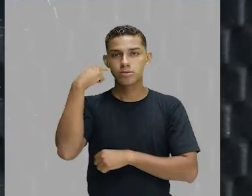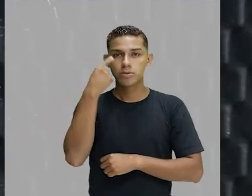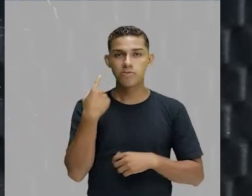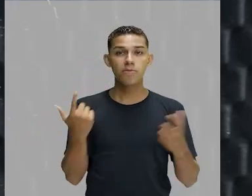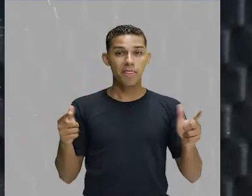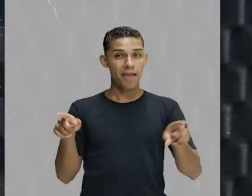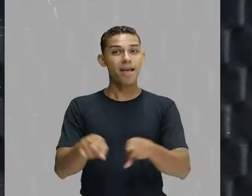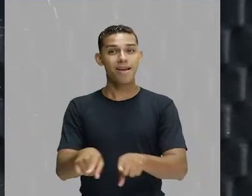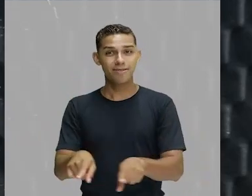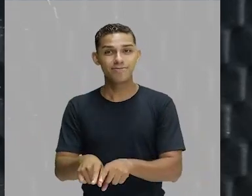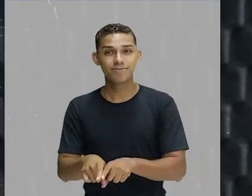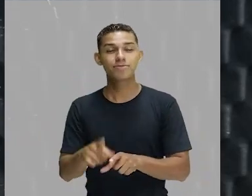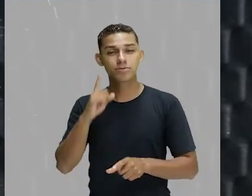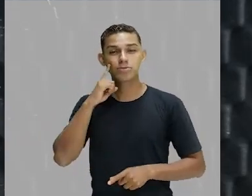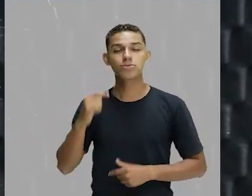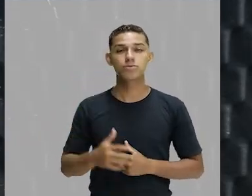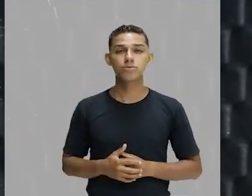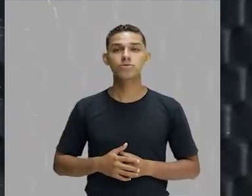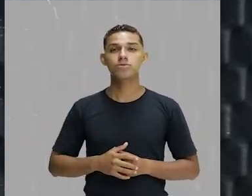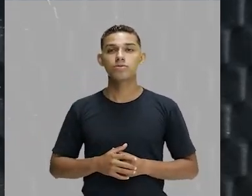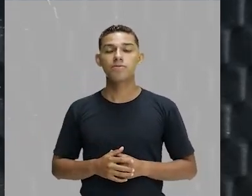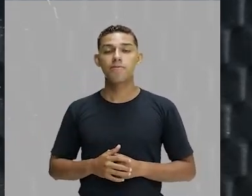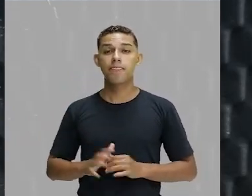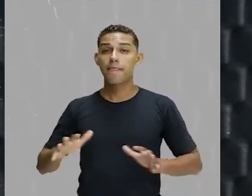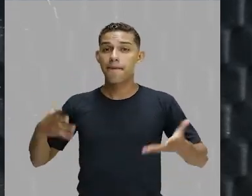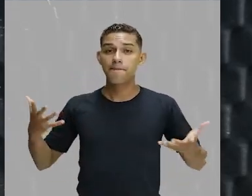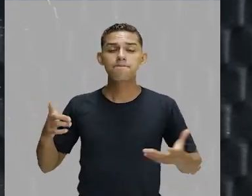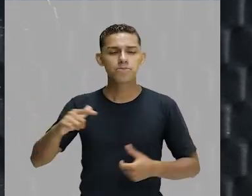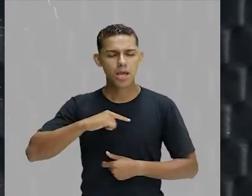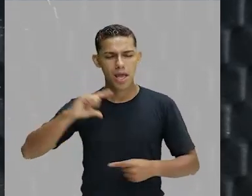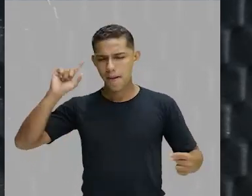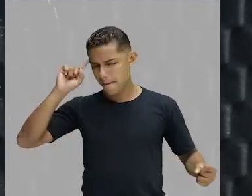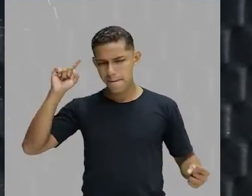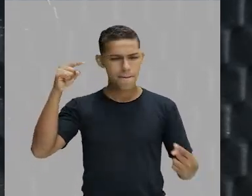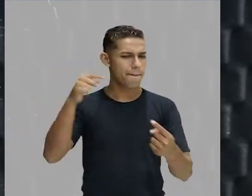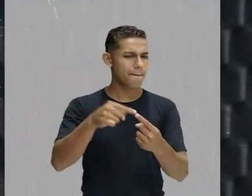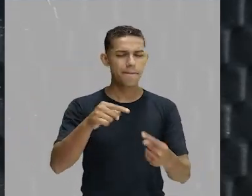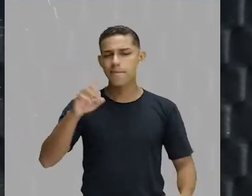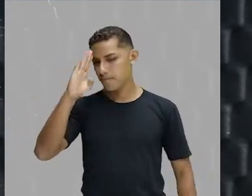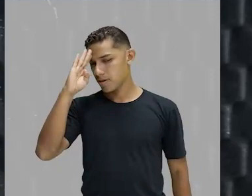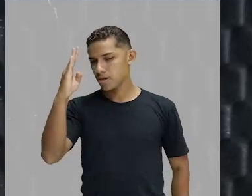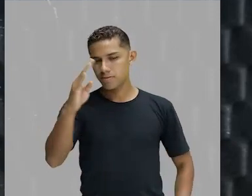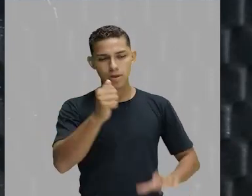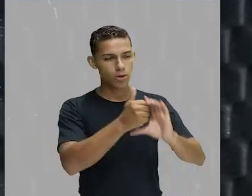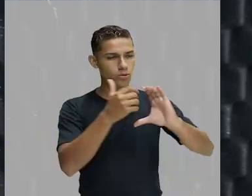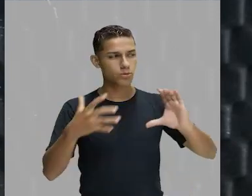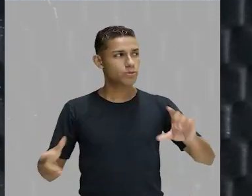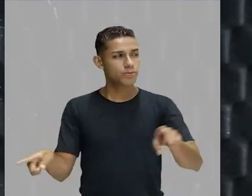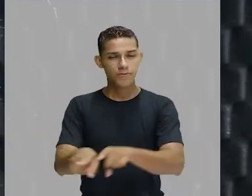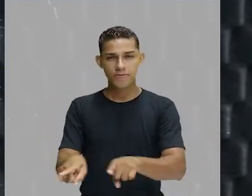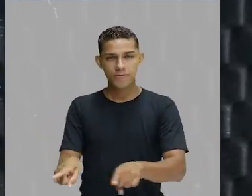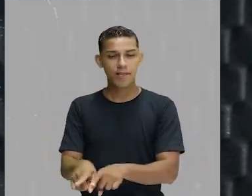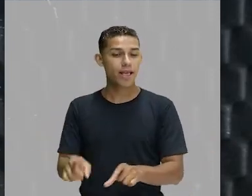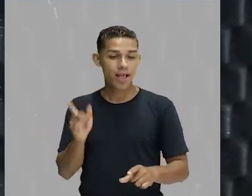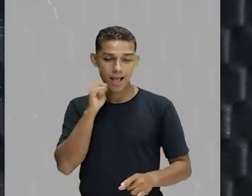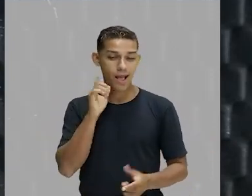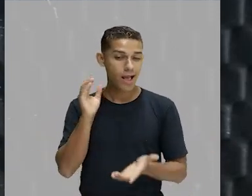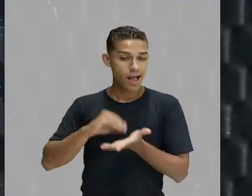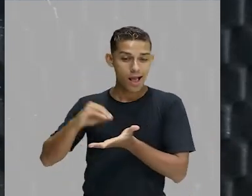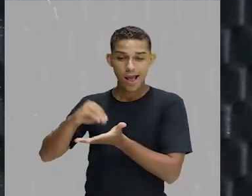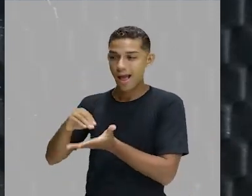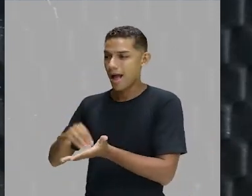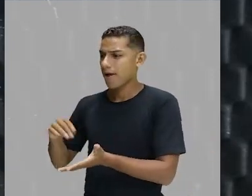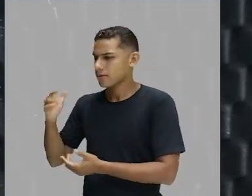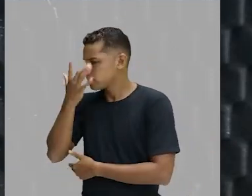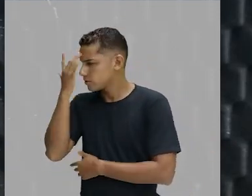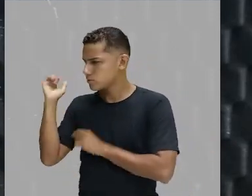alternativa para o turismo convencional, galera, tá? Então, ele tem como principal característica a ausência de multidões. São